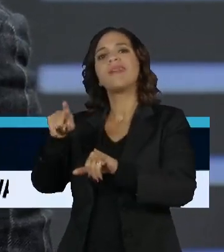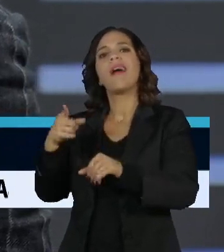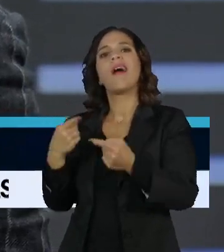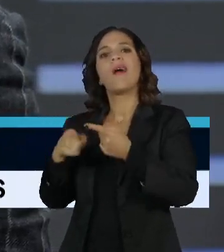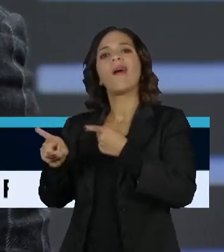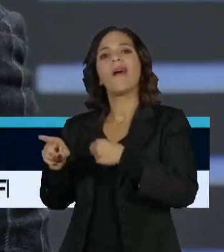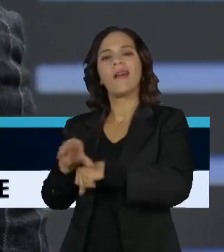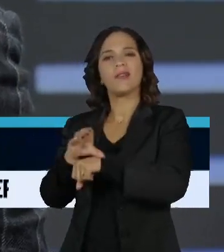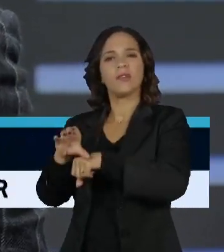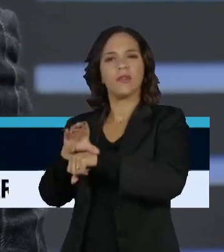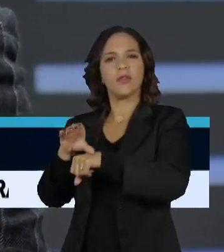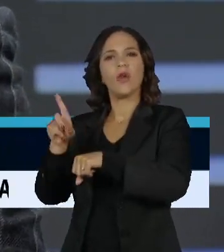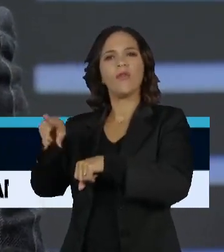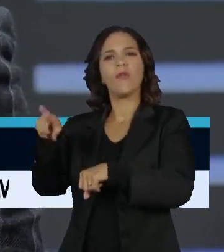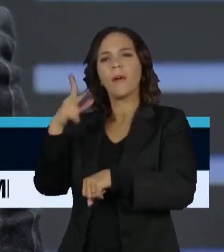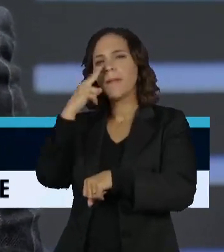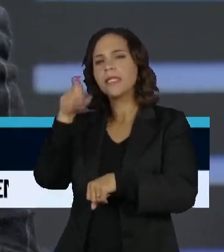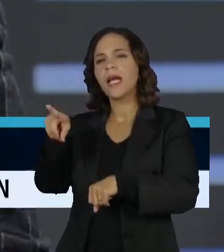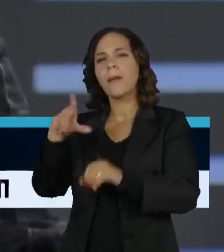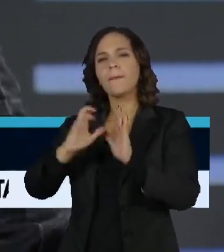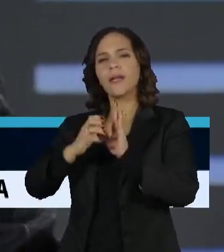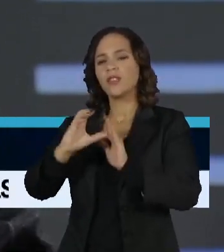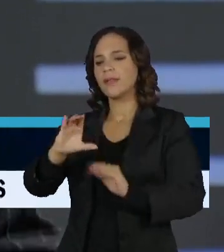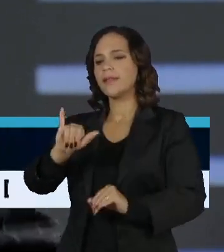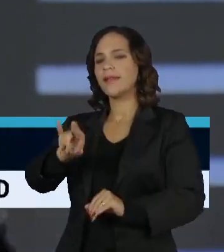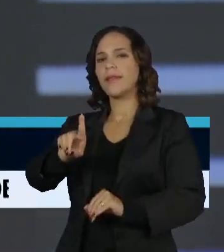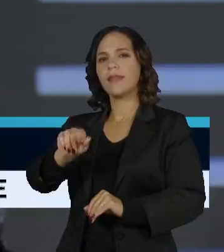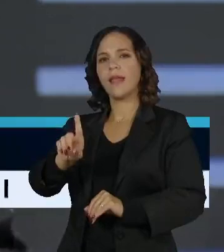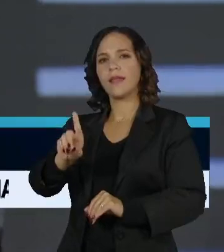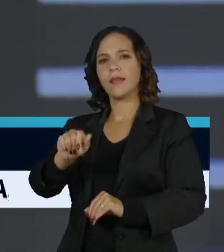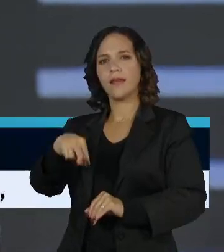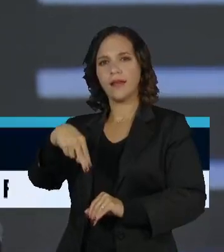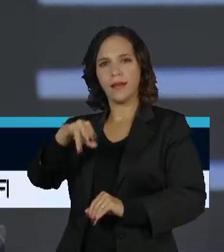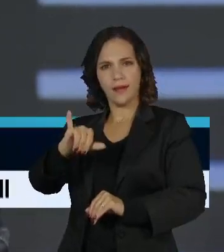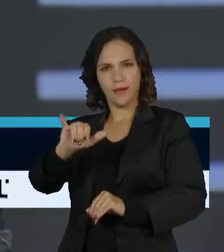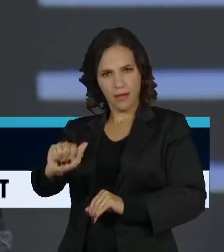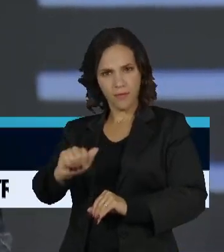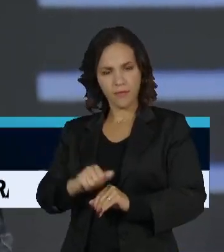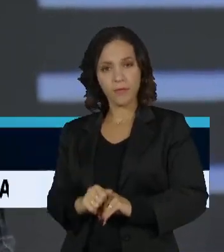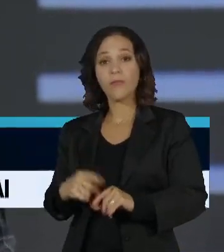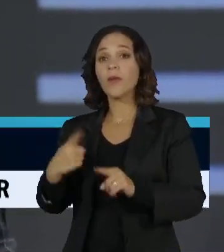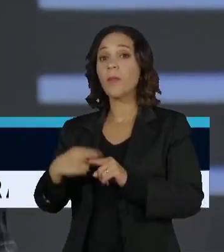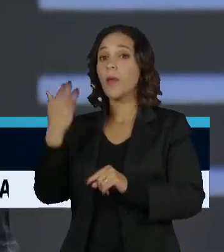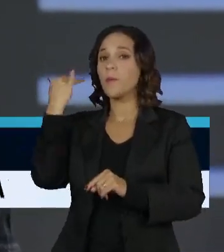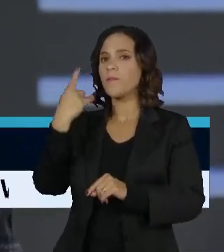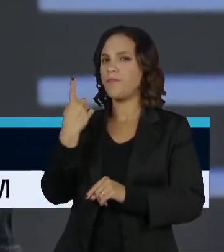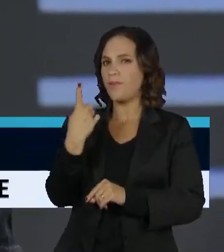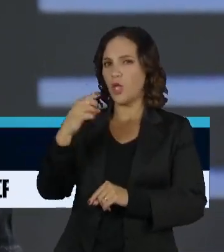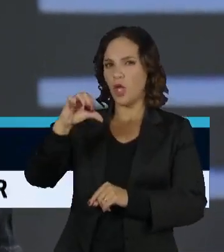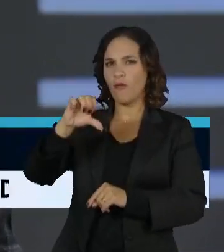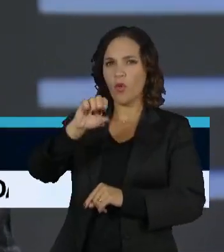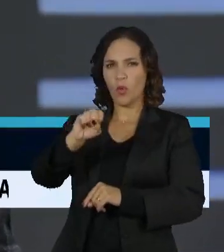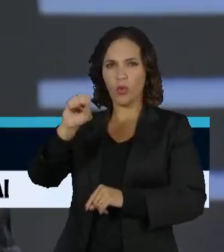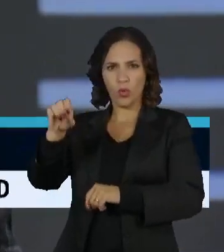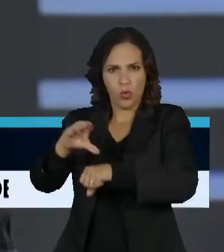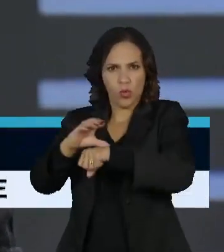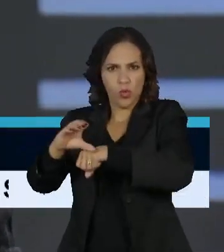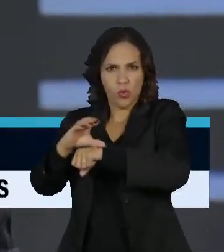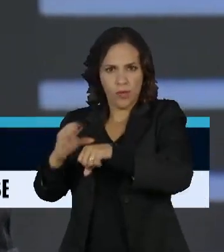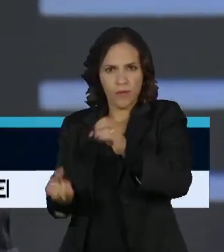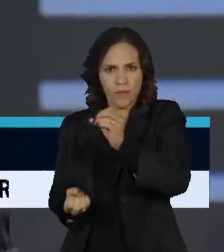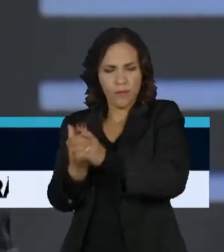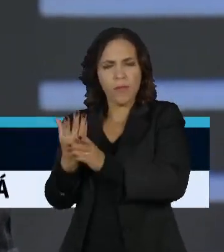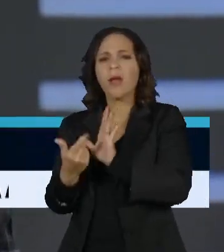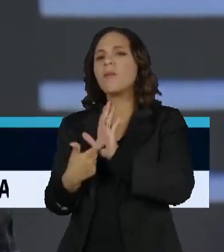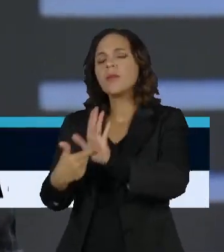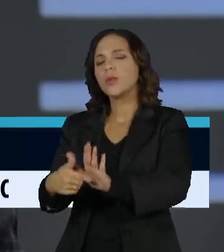falha a memória, pelo Cidadania, não é? Porque a gente tem que entender o seguinte: em 88, a Constituição, ela diz o que do